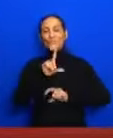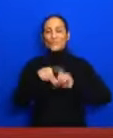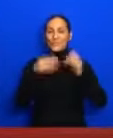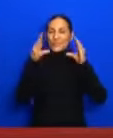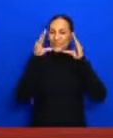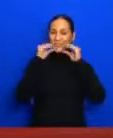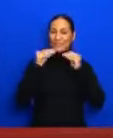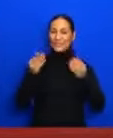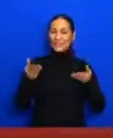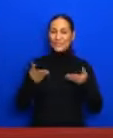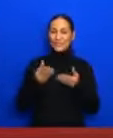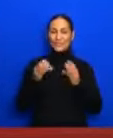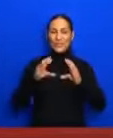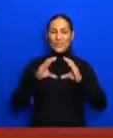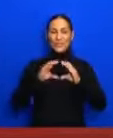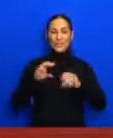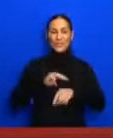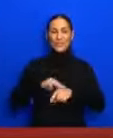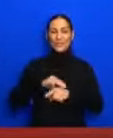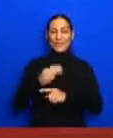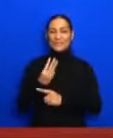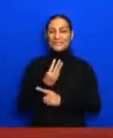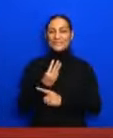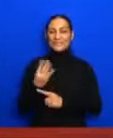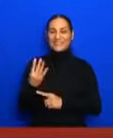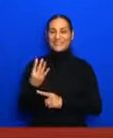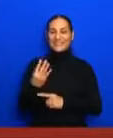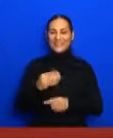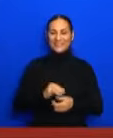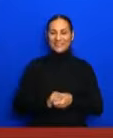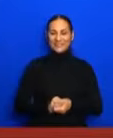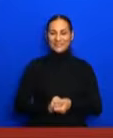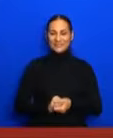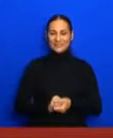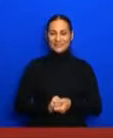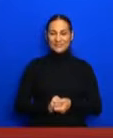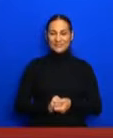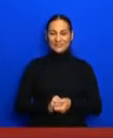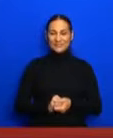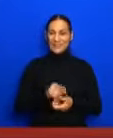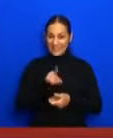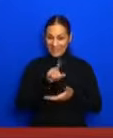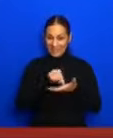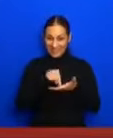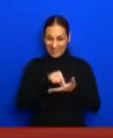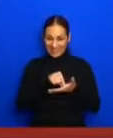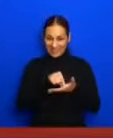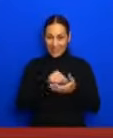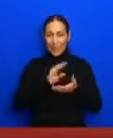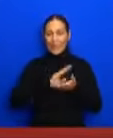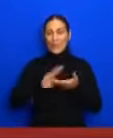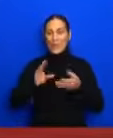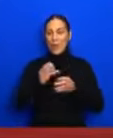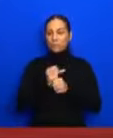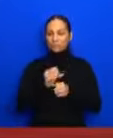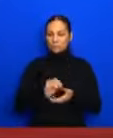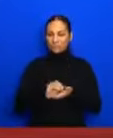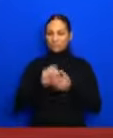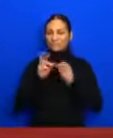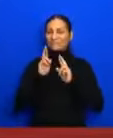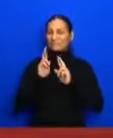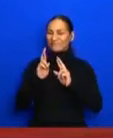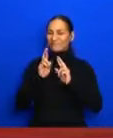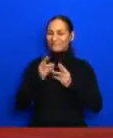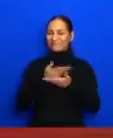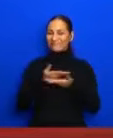sorteio da noite. Bola marrom 34, marrom número 34. E aí tá marcando, o prêmio está acumulado. Estamos